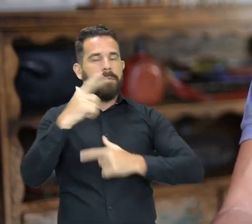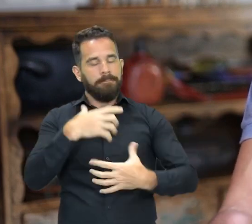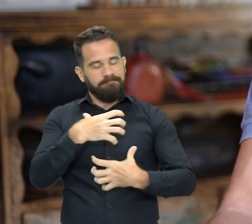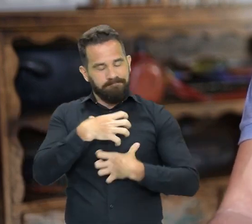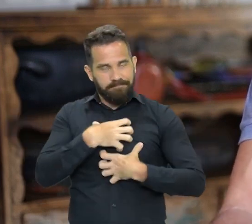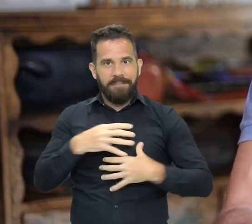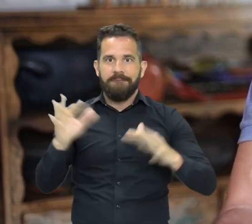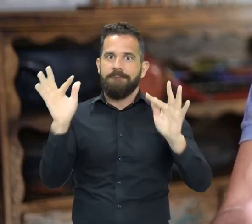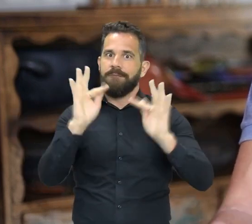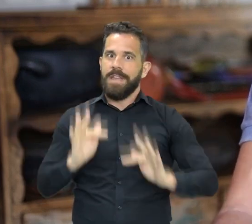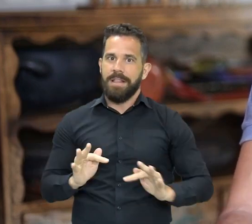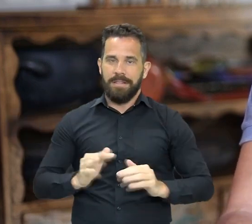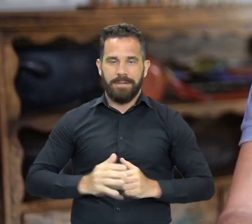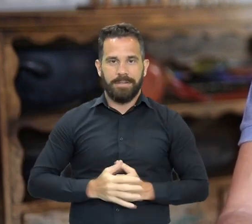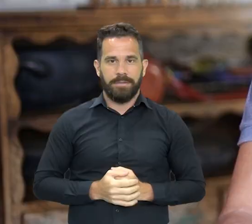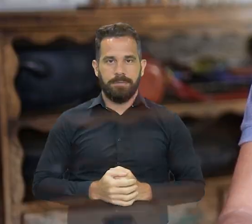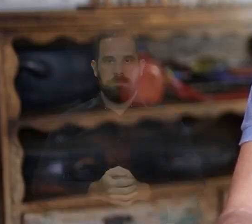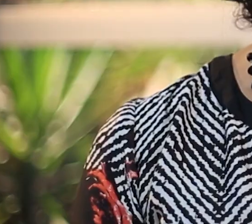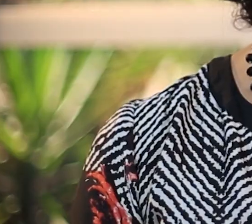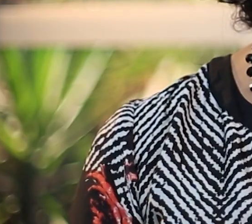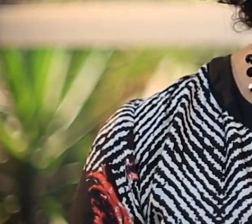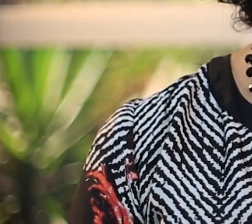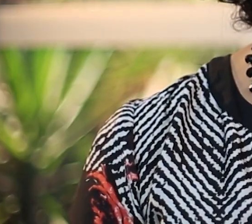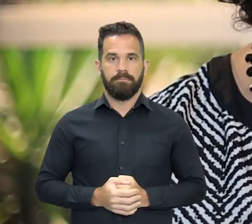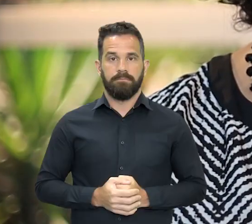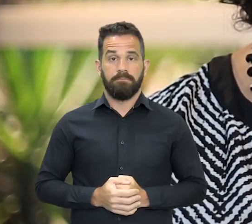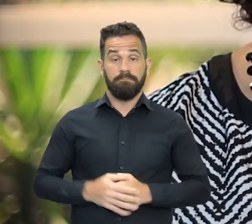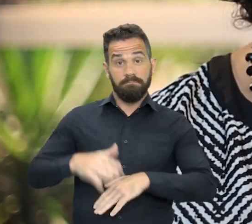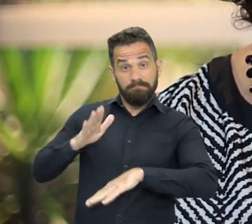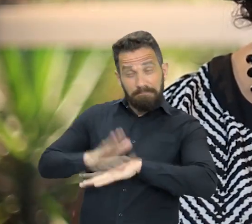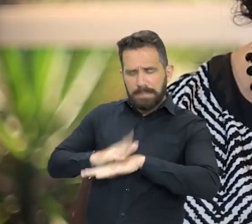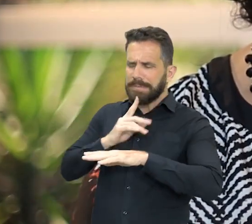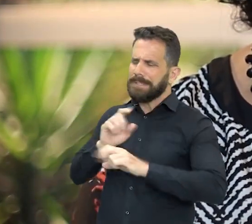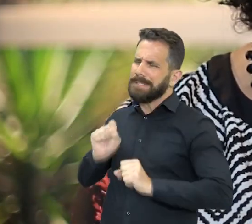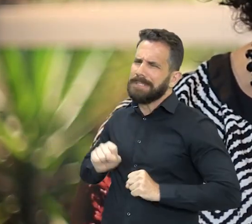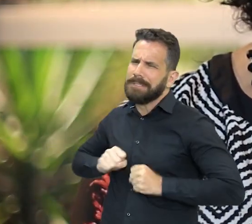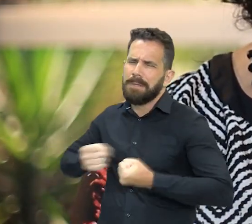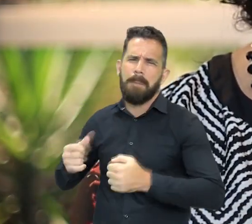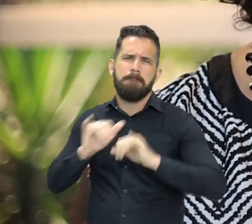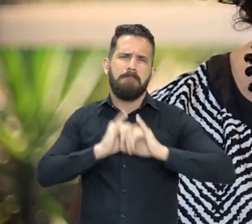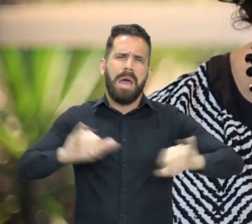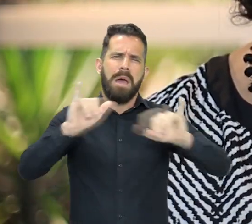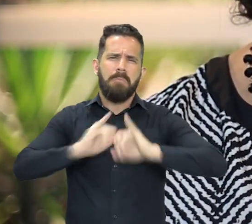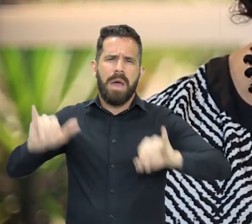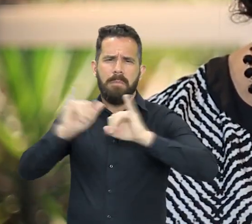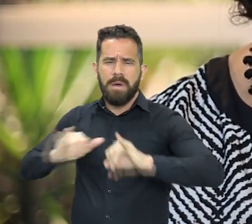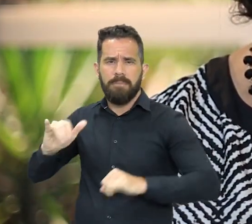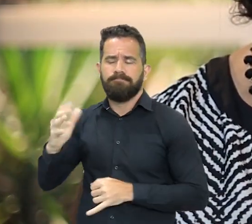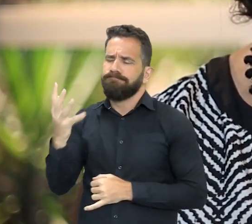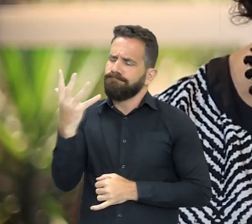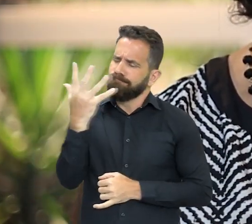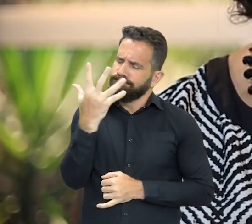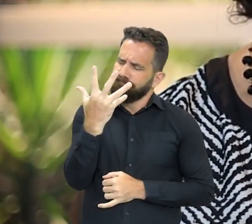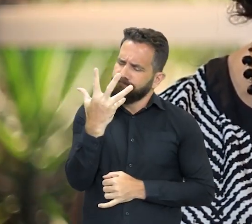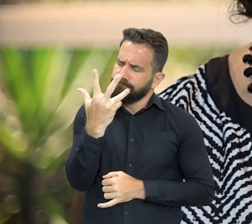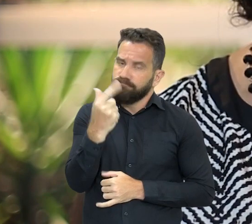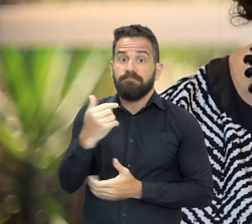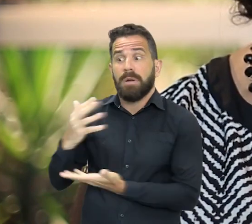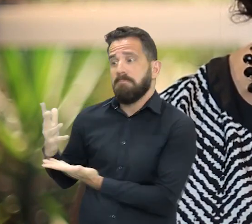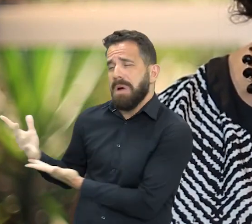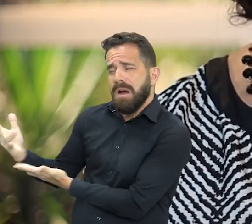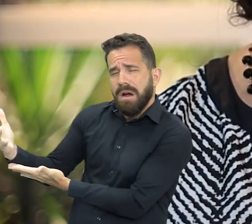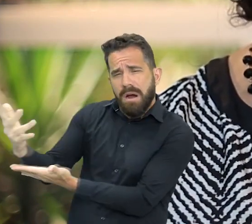alegria muito grande, uma satisfação muito grande. Foi um movimento belíssimo de arrecadação de